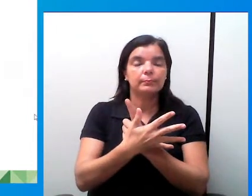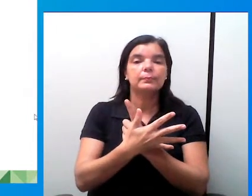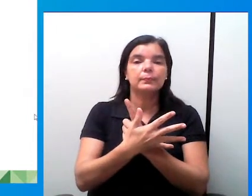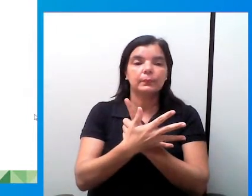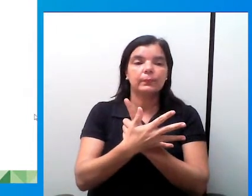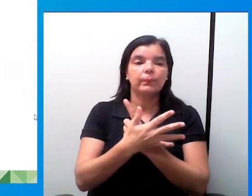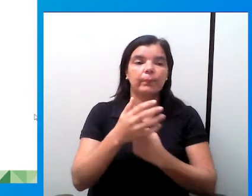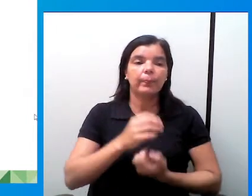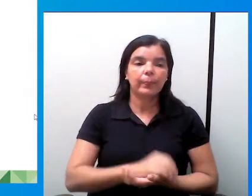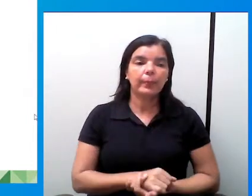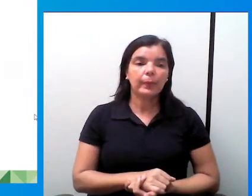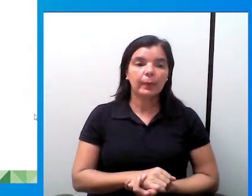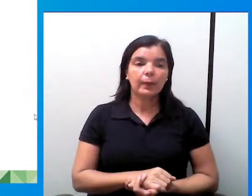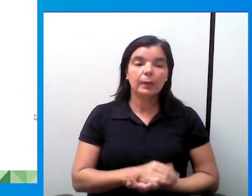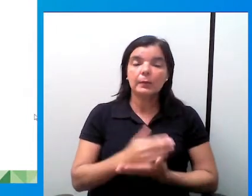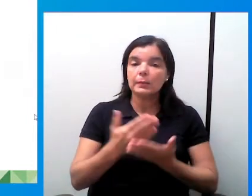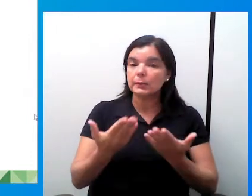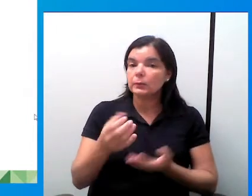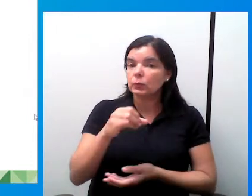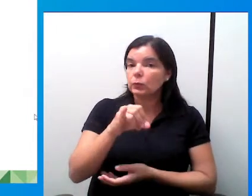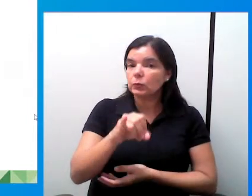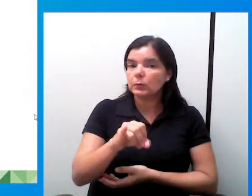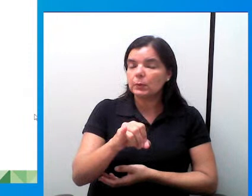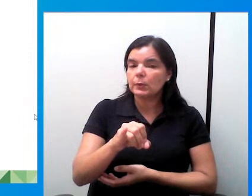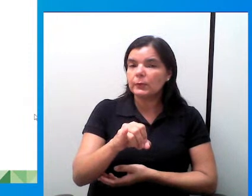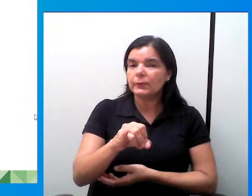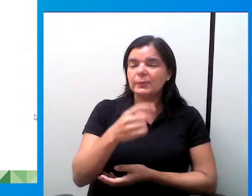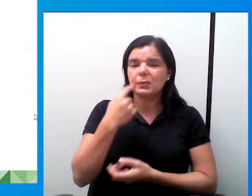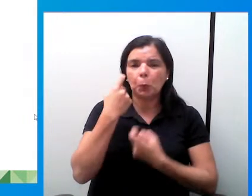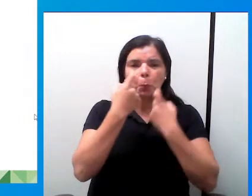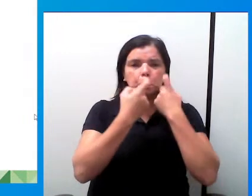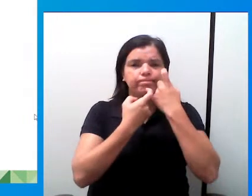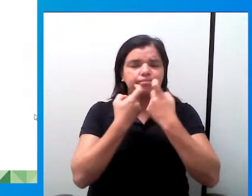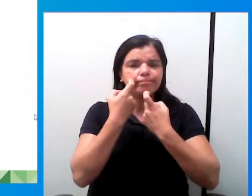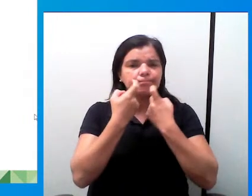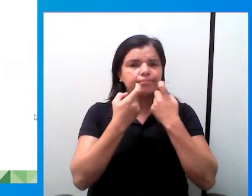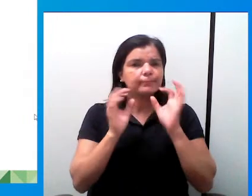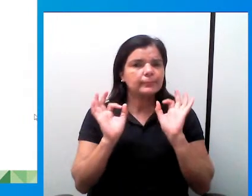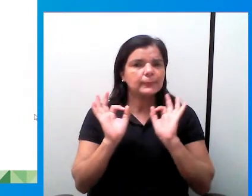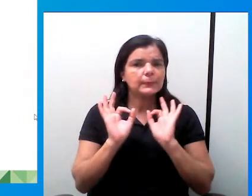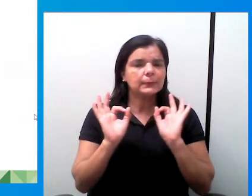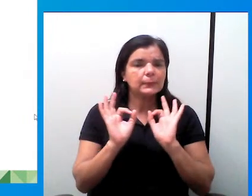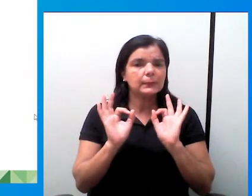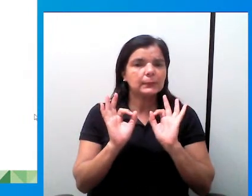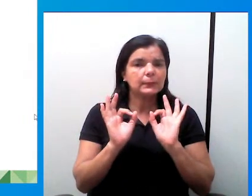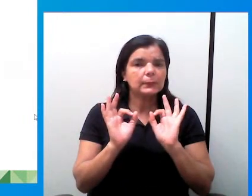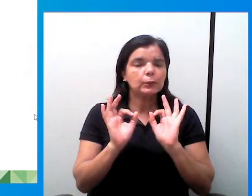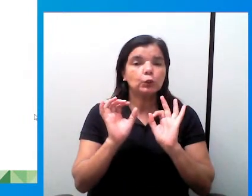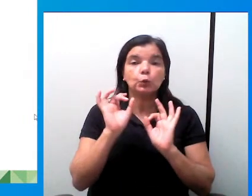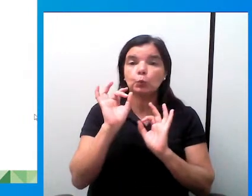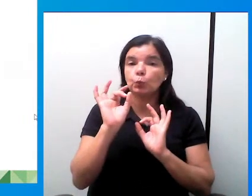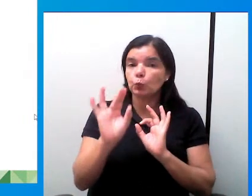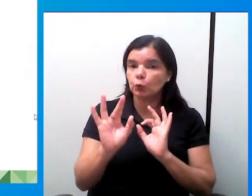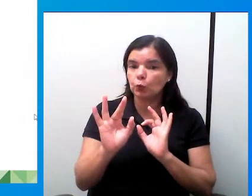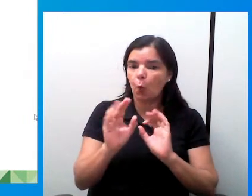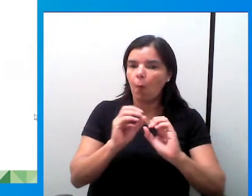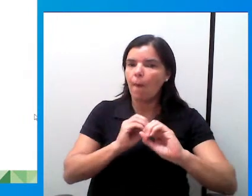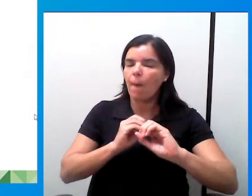longo do seu ciclo acadêmico. Então, se você não tem esta preocupação, você só apenas sensibiliza os